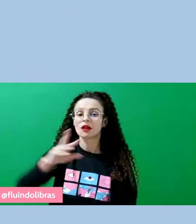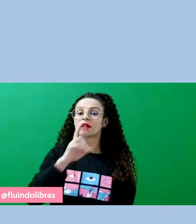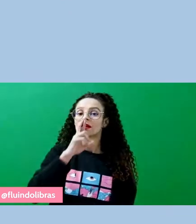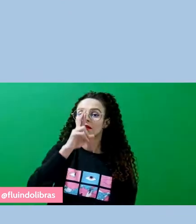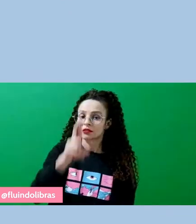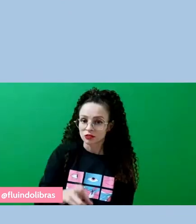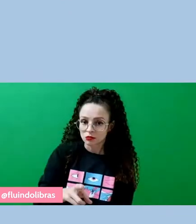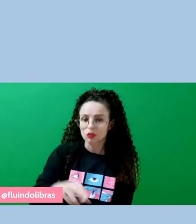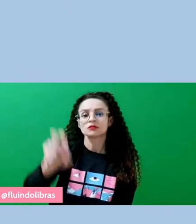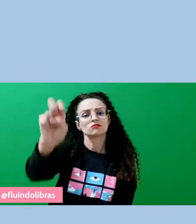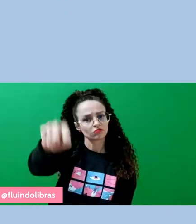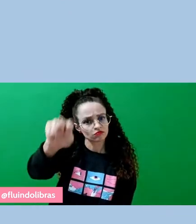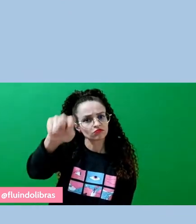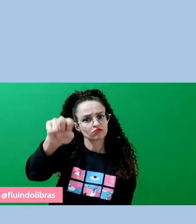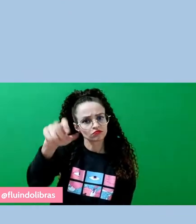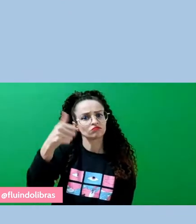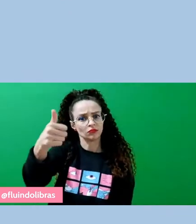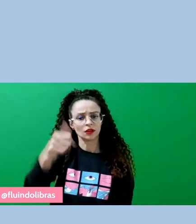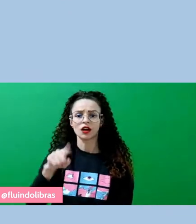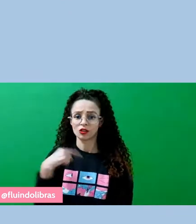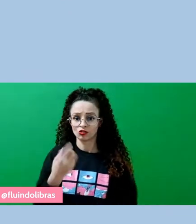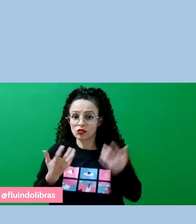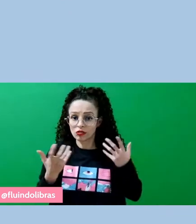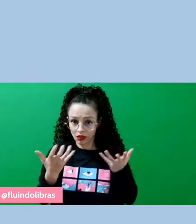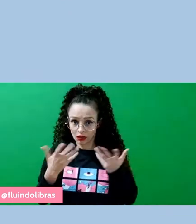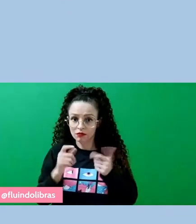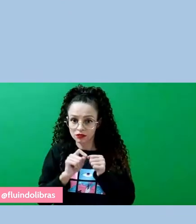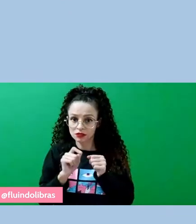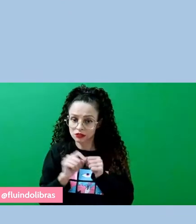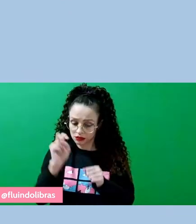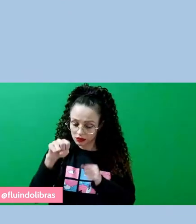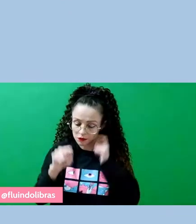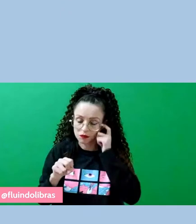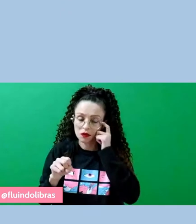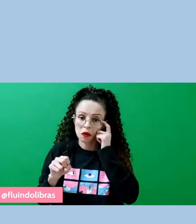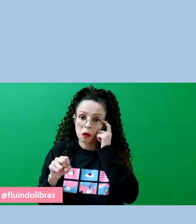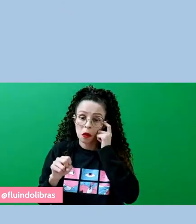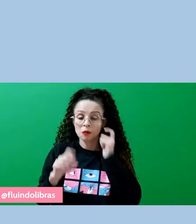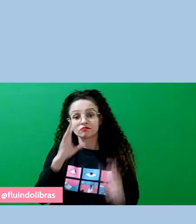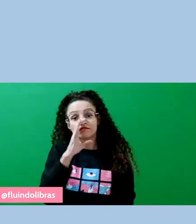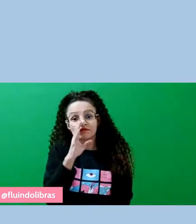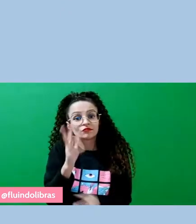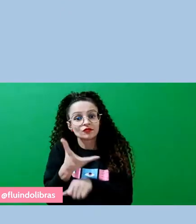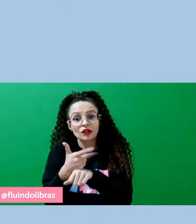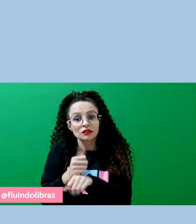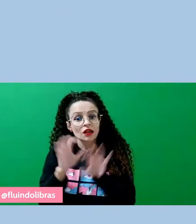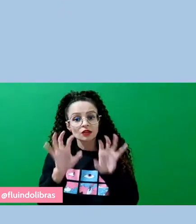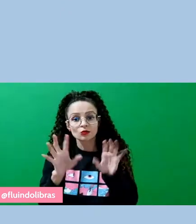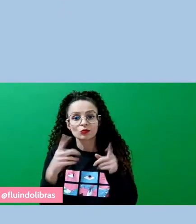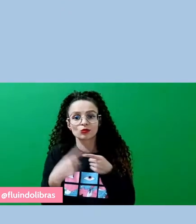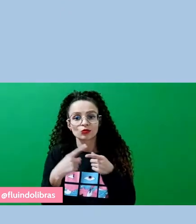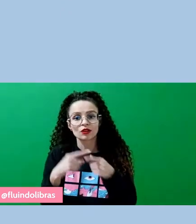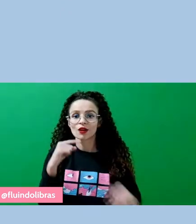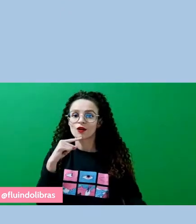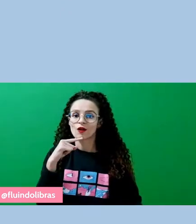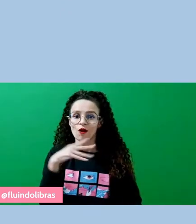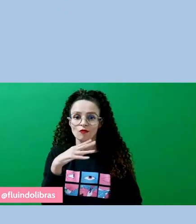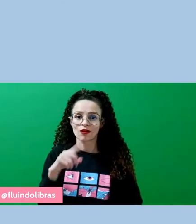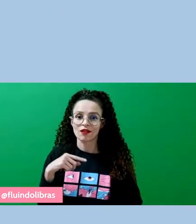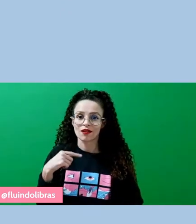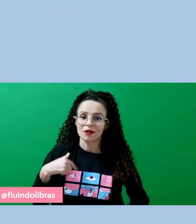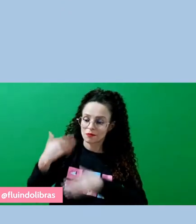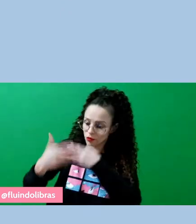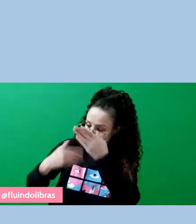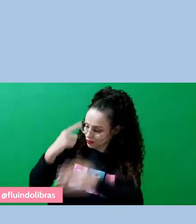é super sim, assim, a gente quer muito fazer, a ideia é que a gente faça. E o fascinante é isso, porque a gente, obviamente, com o processo criativo é interessante, a